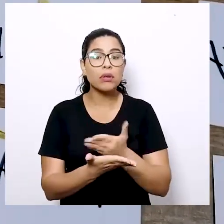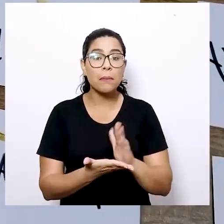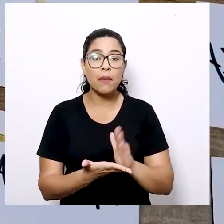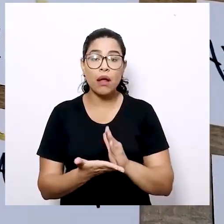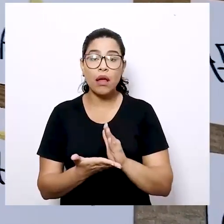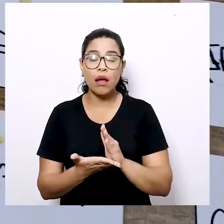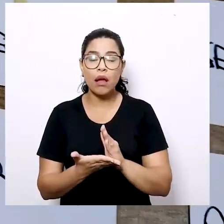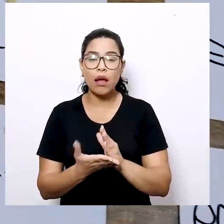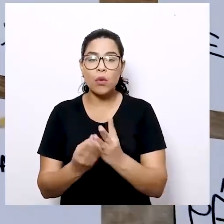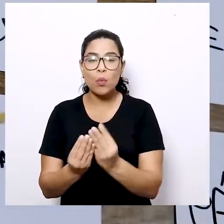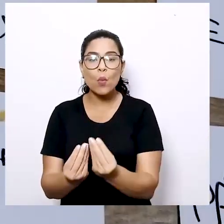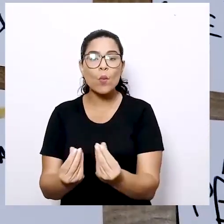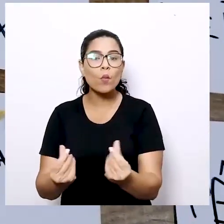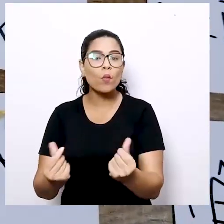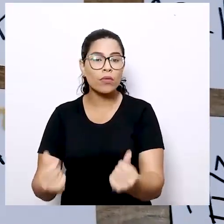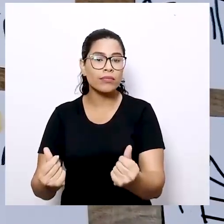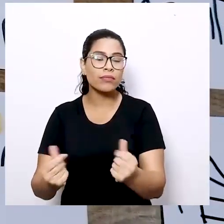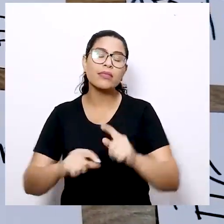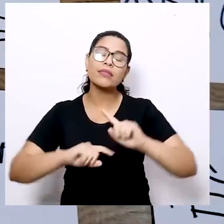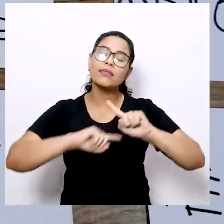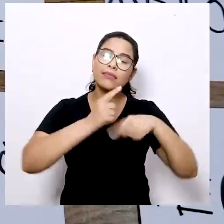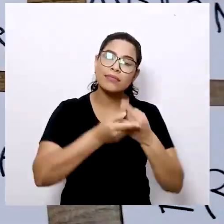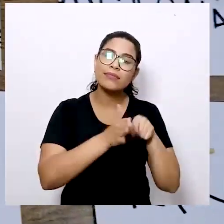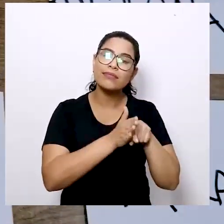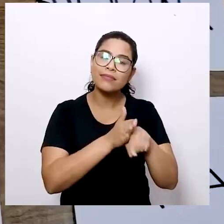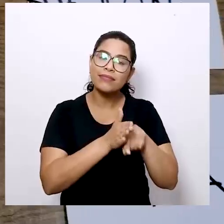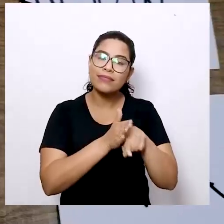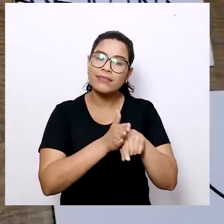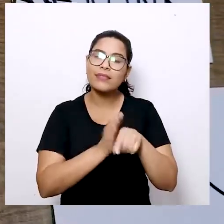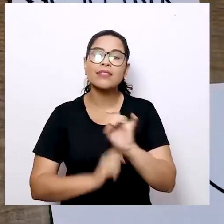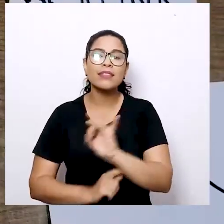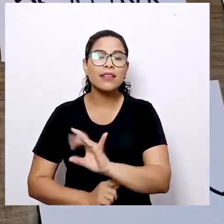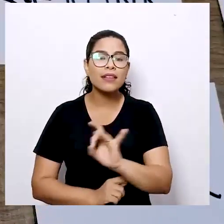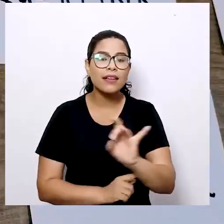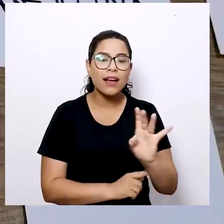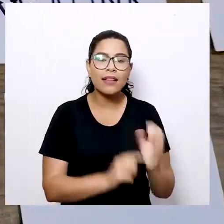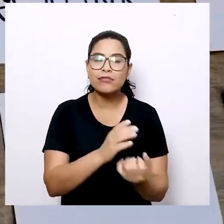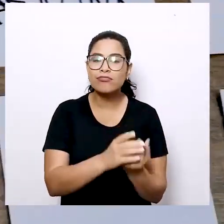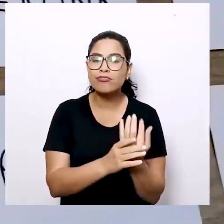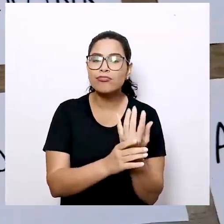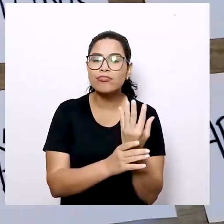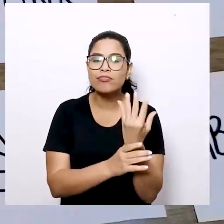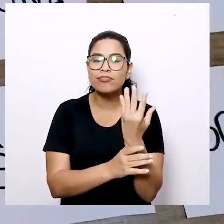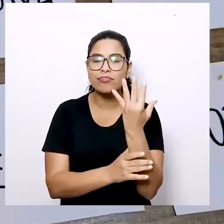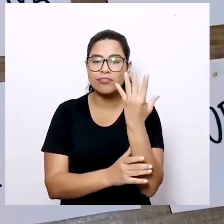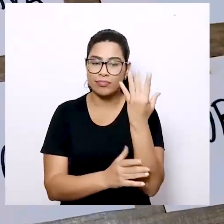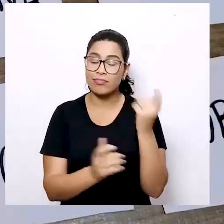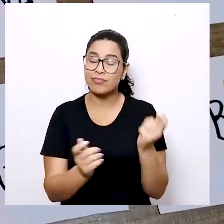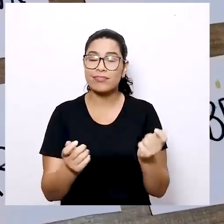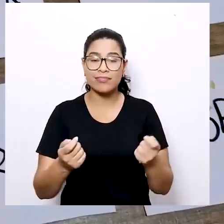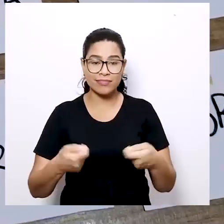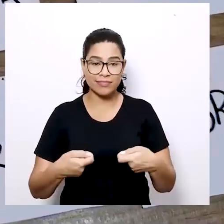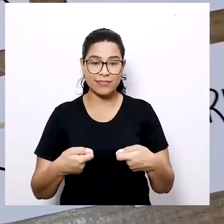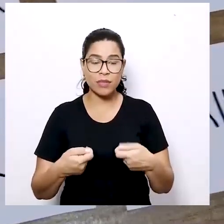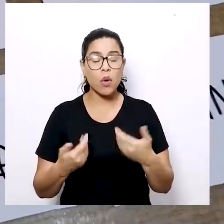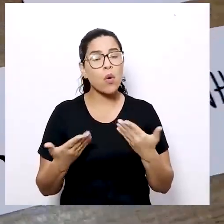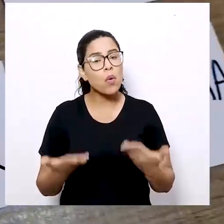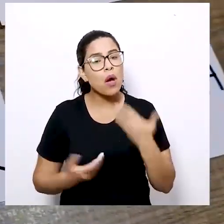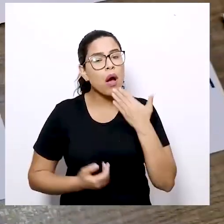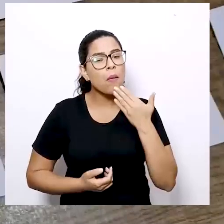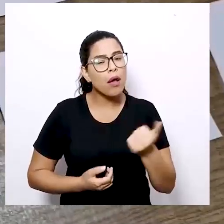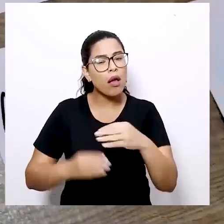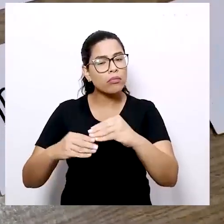separando aos pouquinhos, deixando secar e pesquisar um pouquinho sobre cada planta, como faz para germinar, qual